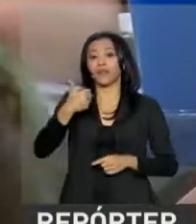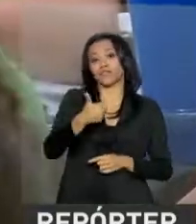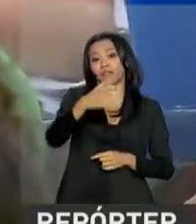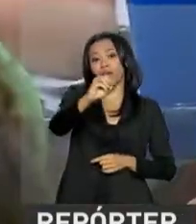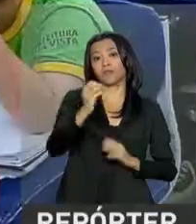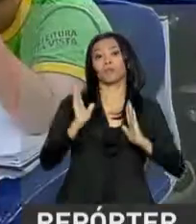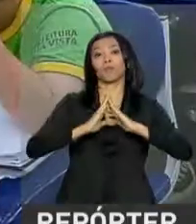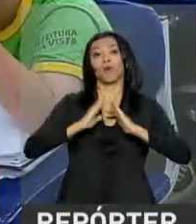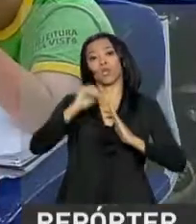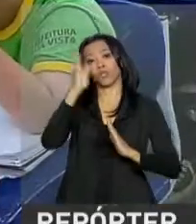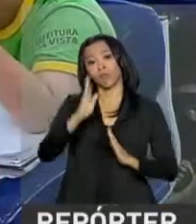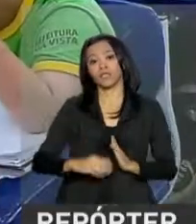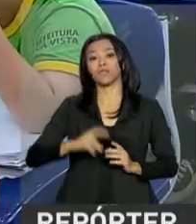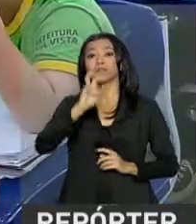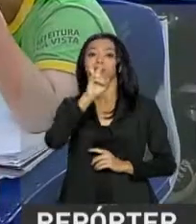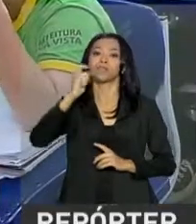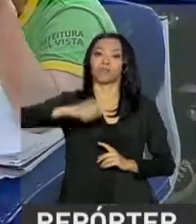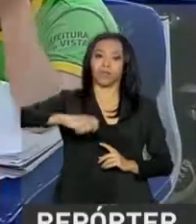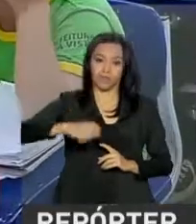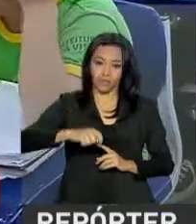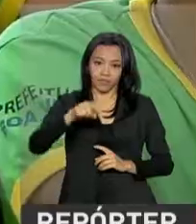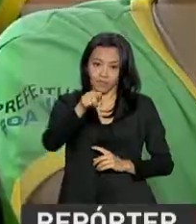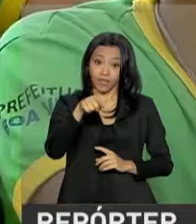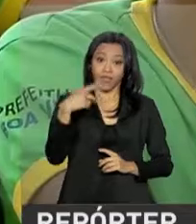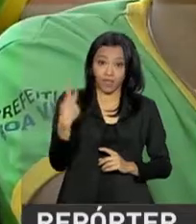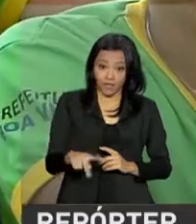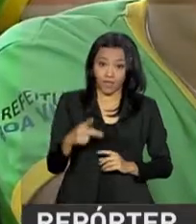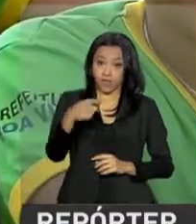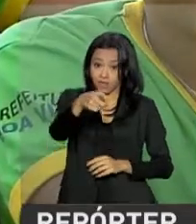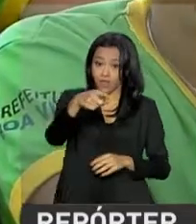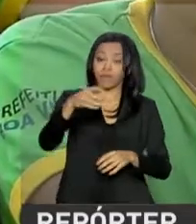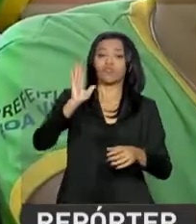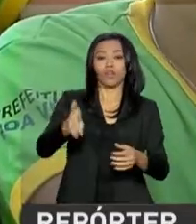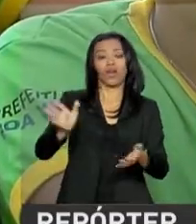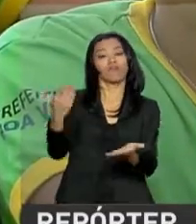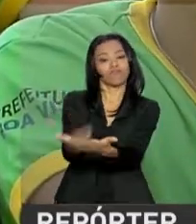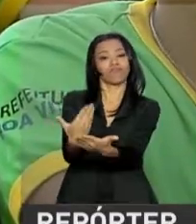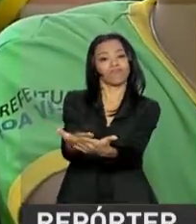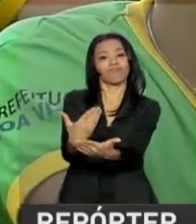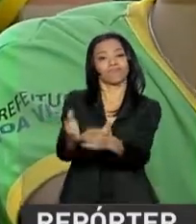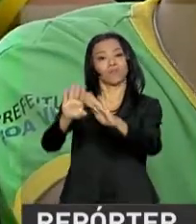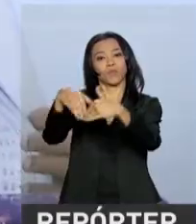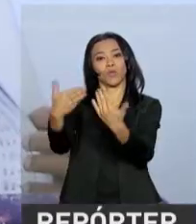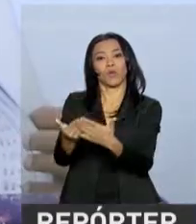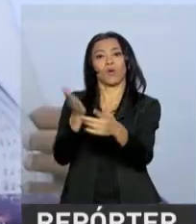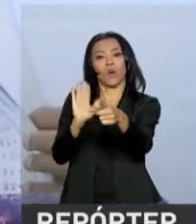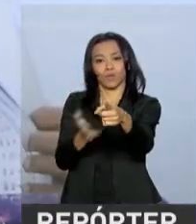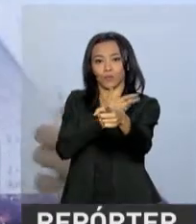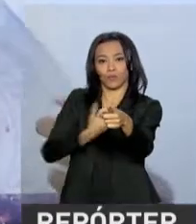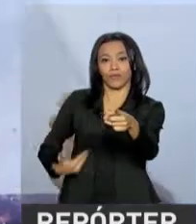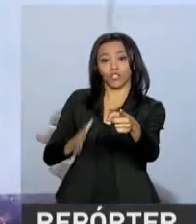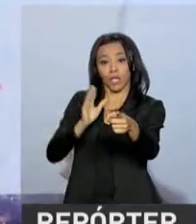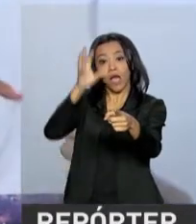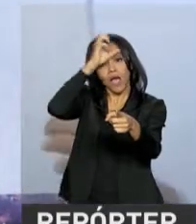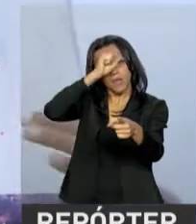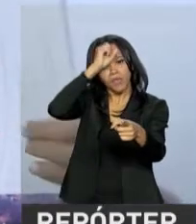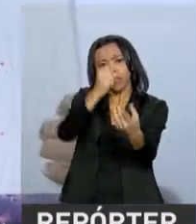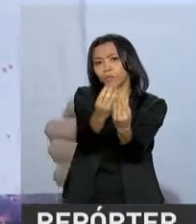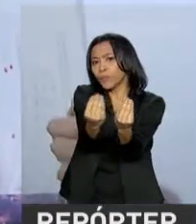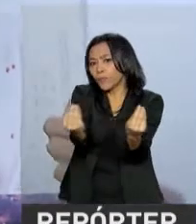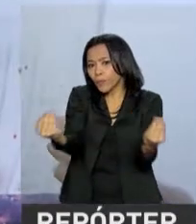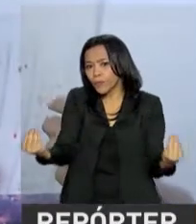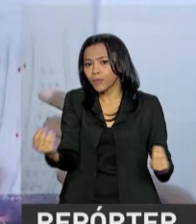anos e mora no Brasil há 5 meses. Em Boa Vista, está matriculado em uma escola pública. Ele conta que já aprendeu muito aqui.